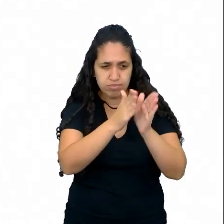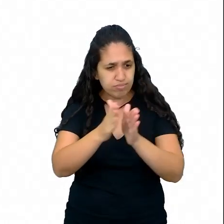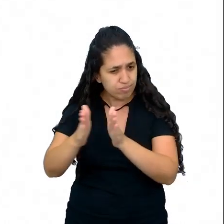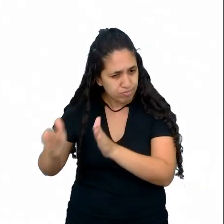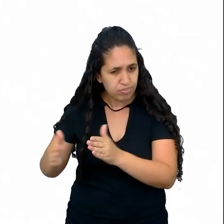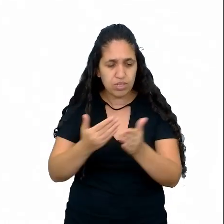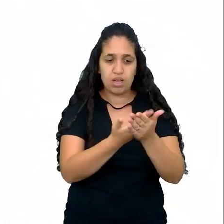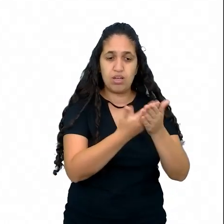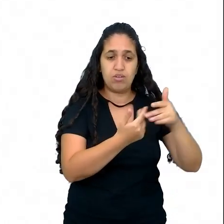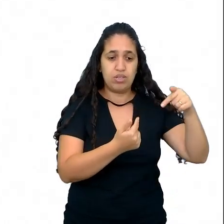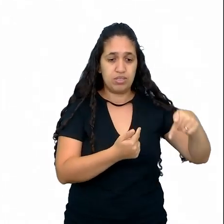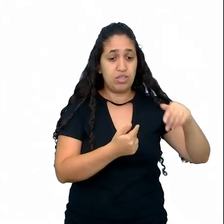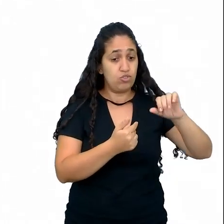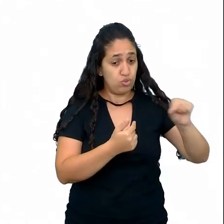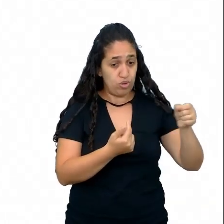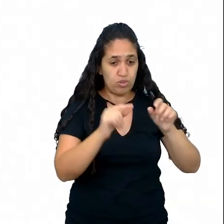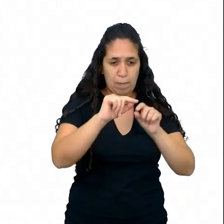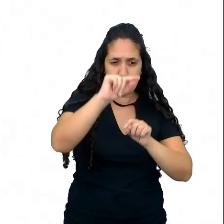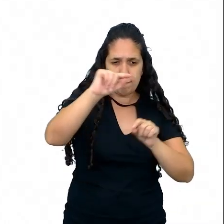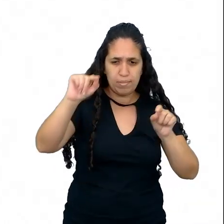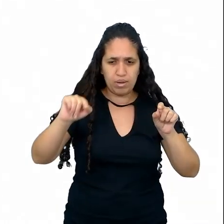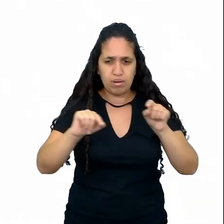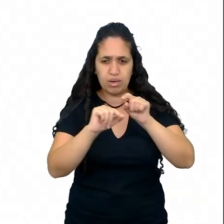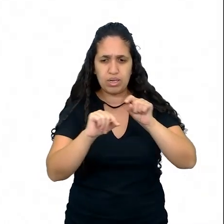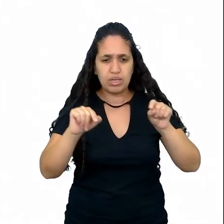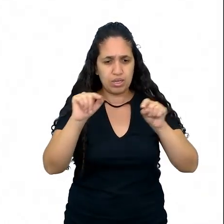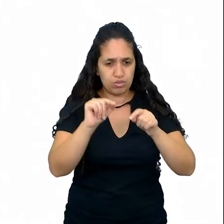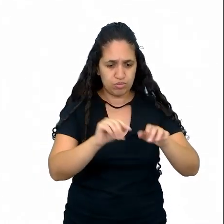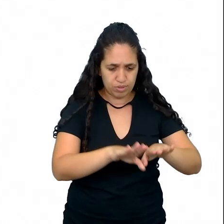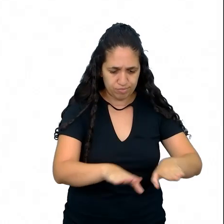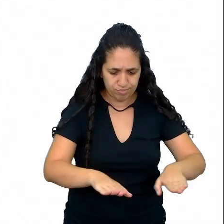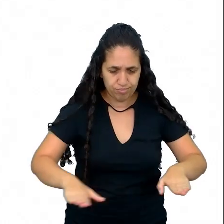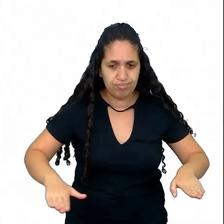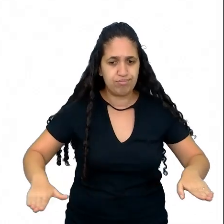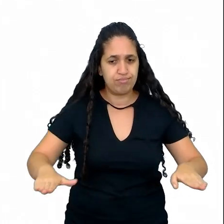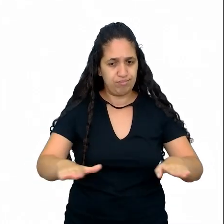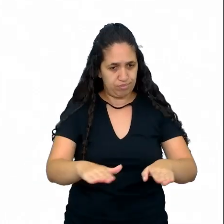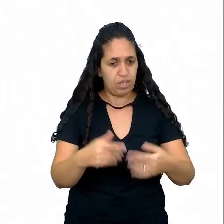a pavimentação. Tá? Então, o que a gente está observando um